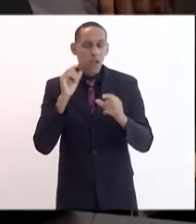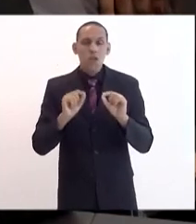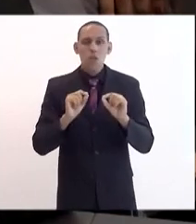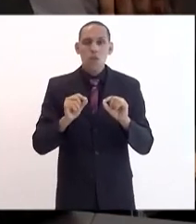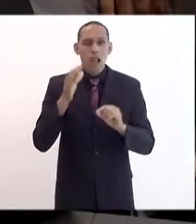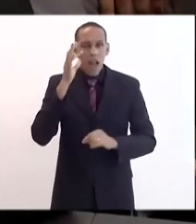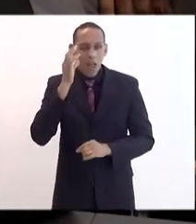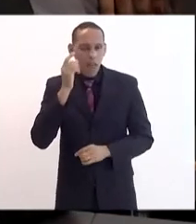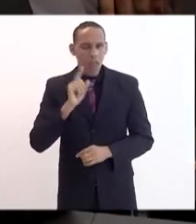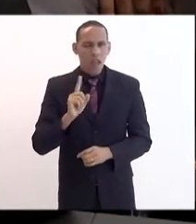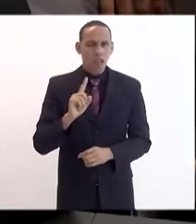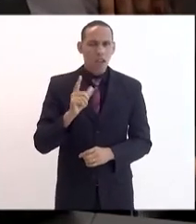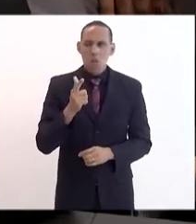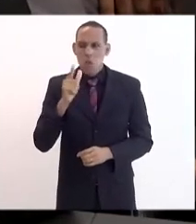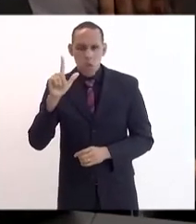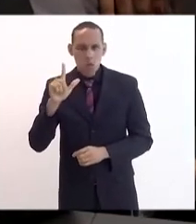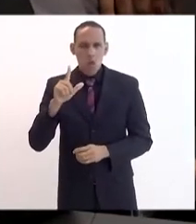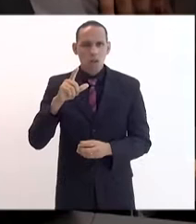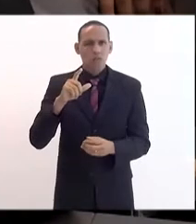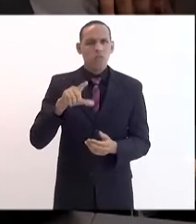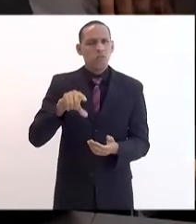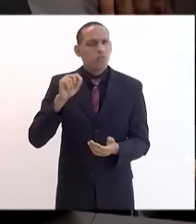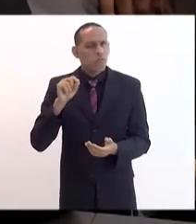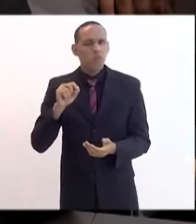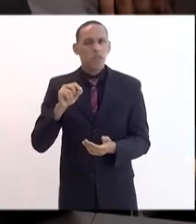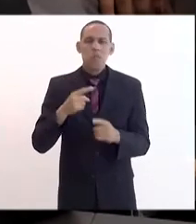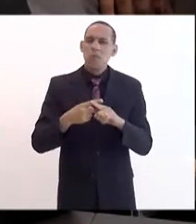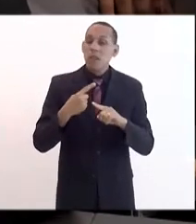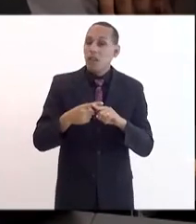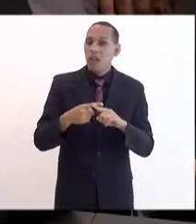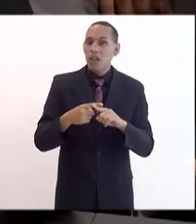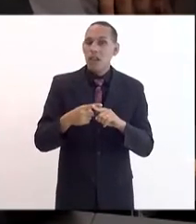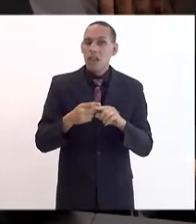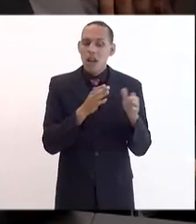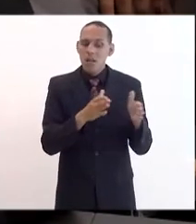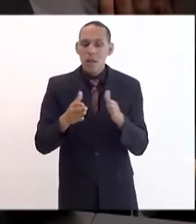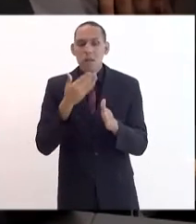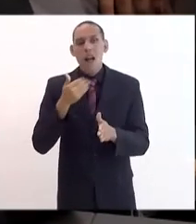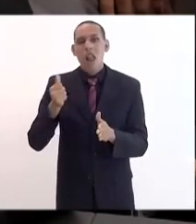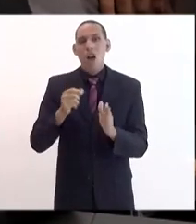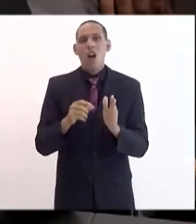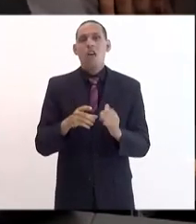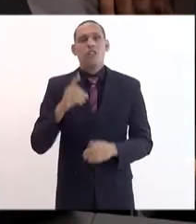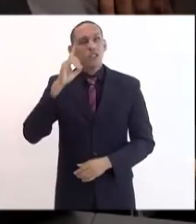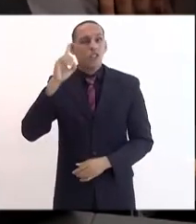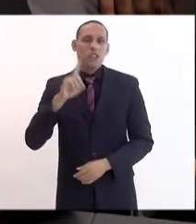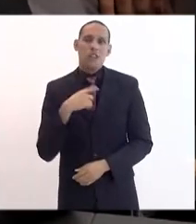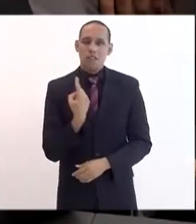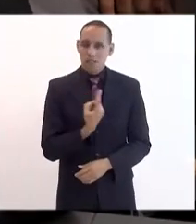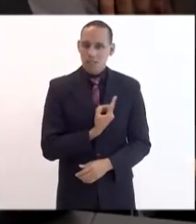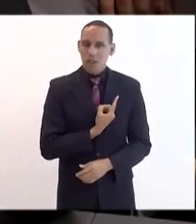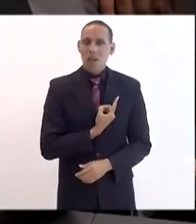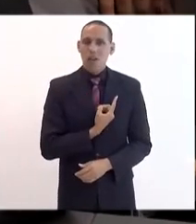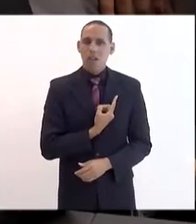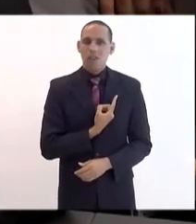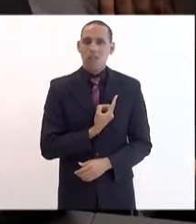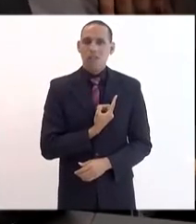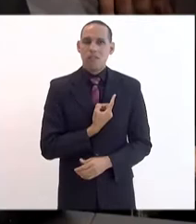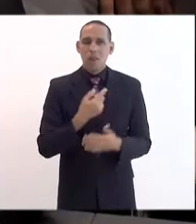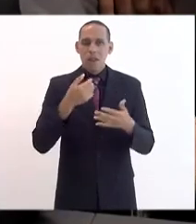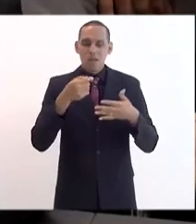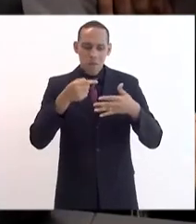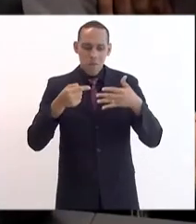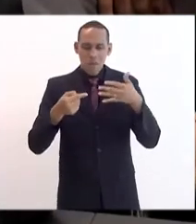seja presencial? Eu queria levantar essa questão aqui, porque isso organiza melhor o nosso dia, nossas jornadas. Enfim, então,